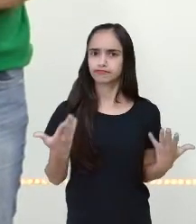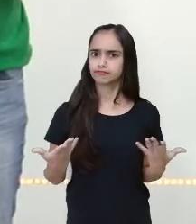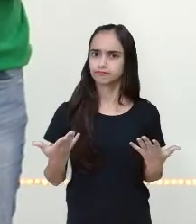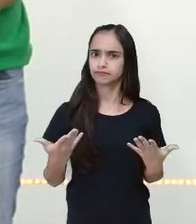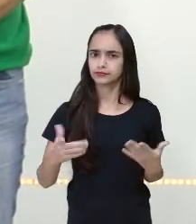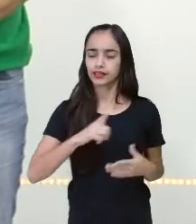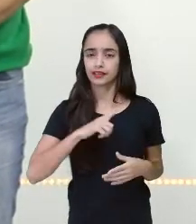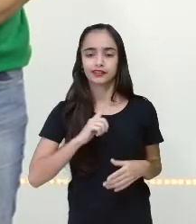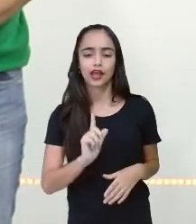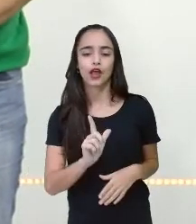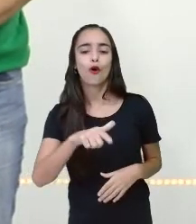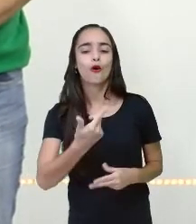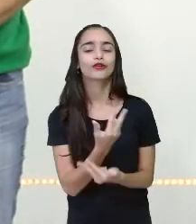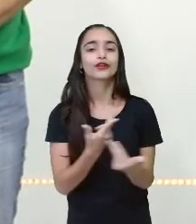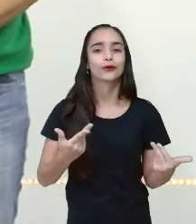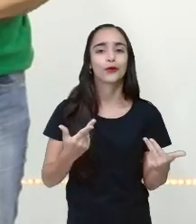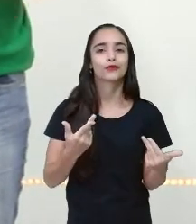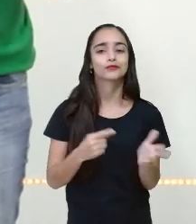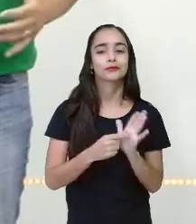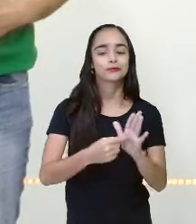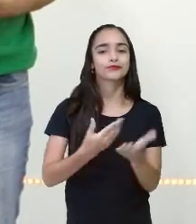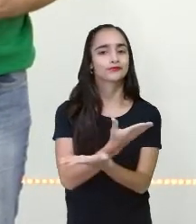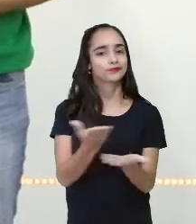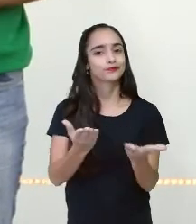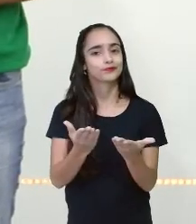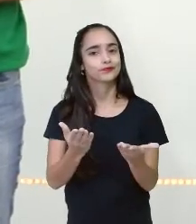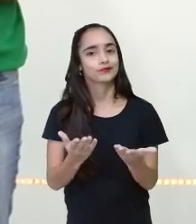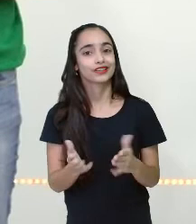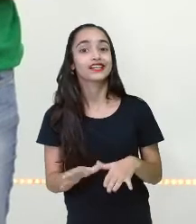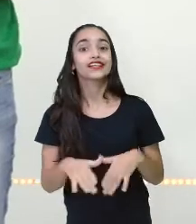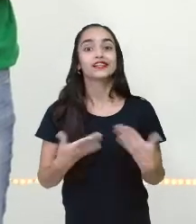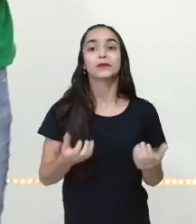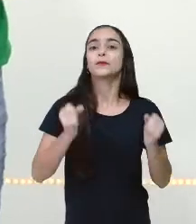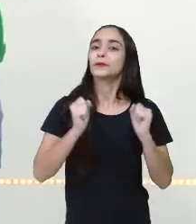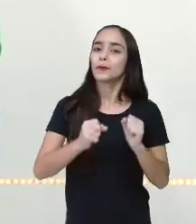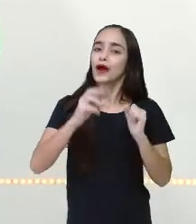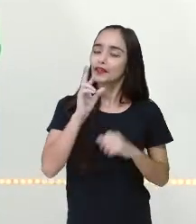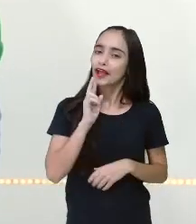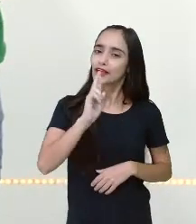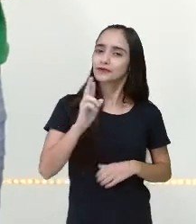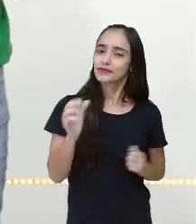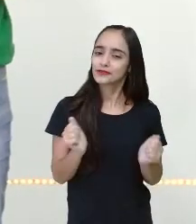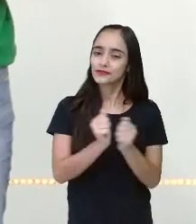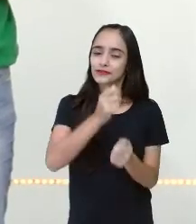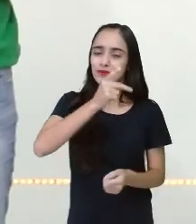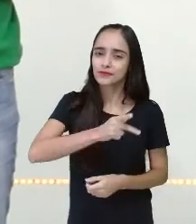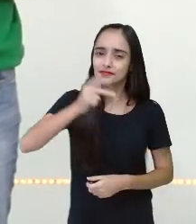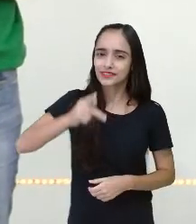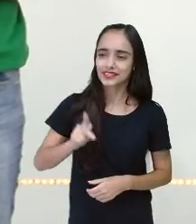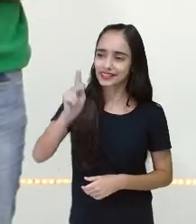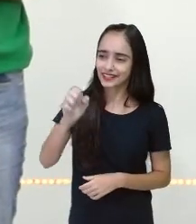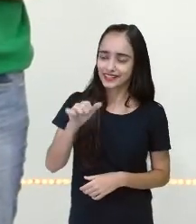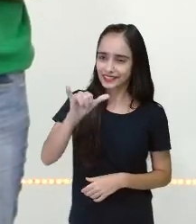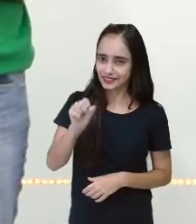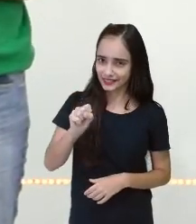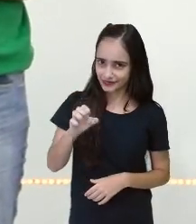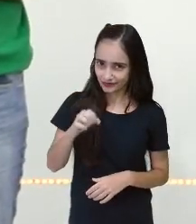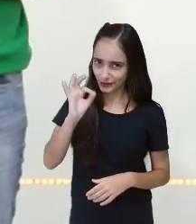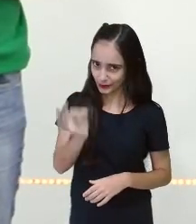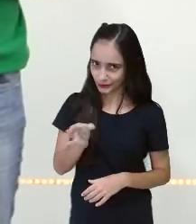Bom, tem outra questão aqui que eu vou trazer para vocês. Enquanto isso, vocês vão falando aqui com a professora Casey e a gente vai trazendo suas questões para cá, tá